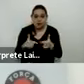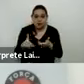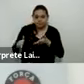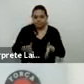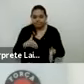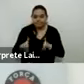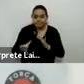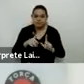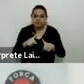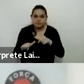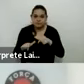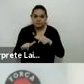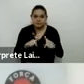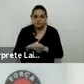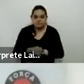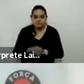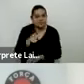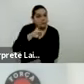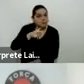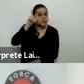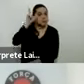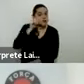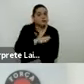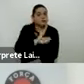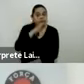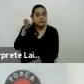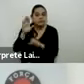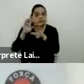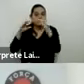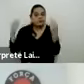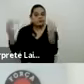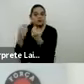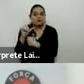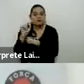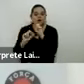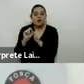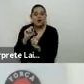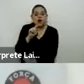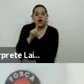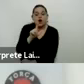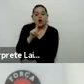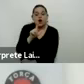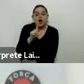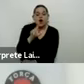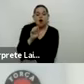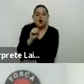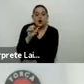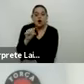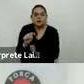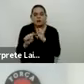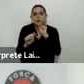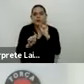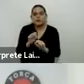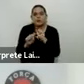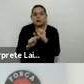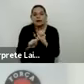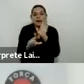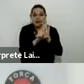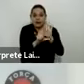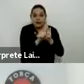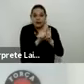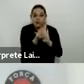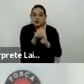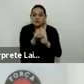Congresso a LOA, que é a Lei Orçamentária Anual. Foi